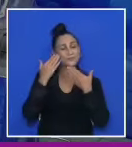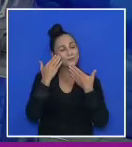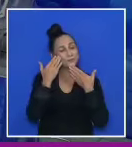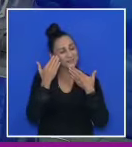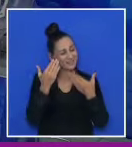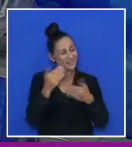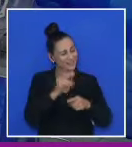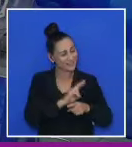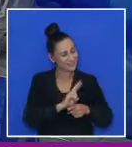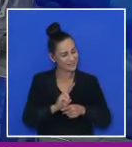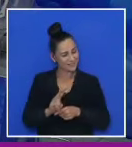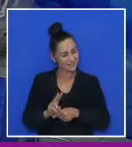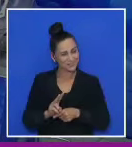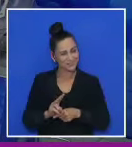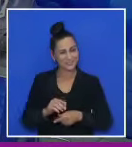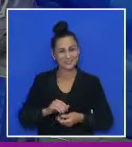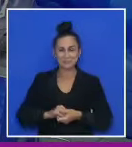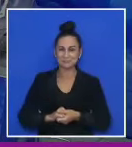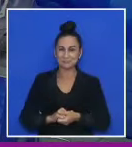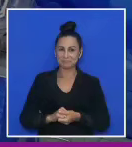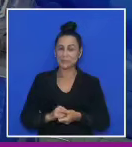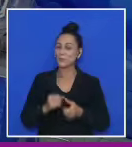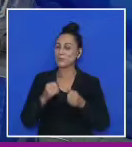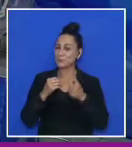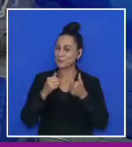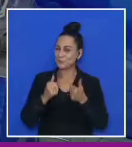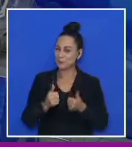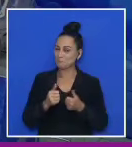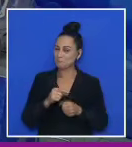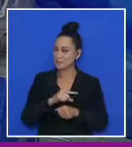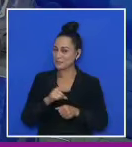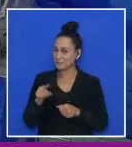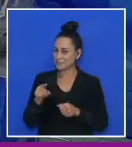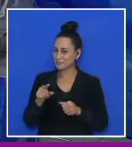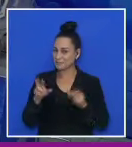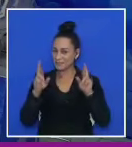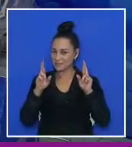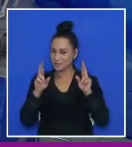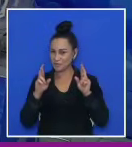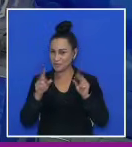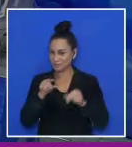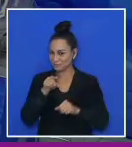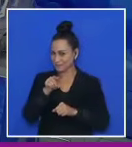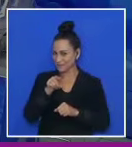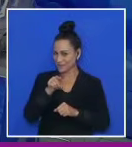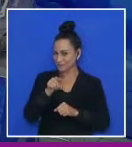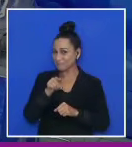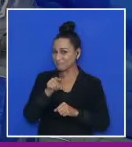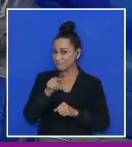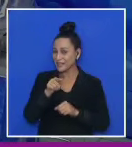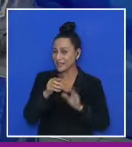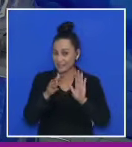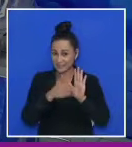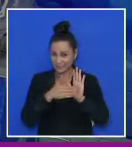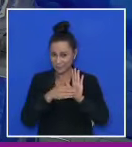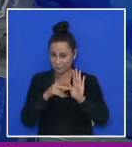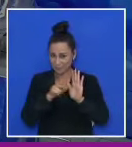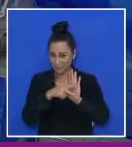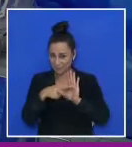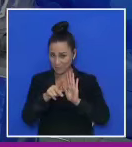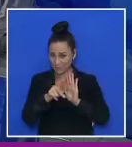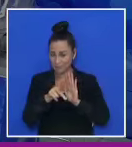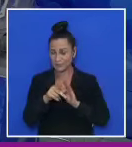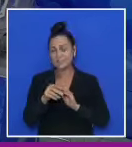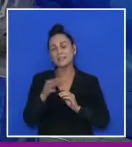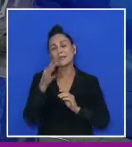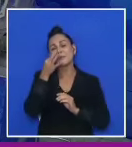Muito obrigado, senhoras auditoras. Muito bem. E aí, a sorte estava com você? A sorte estava na sua aposta?